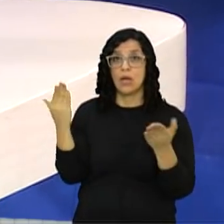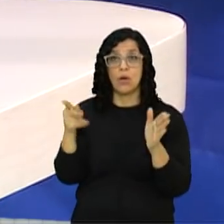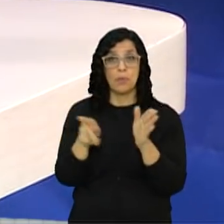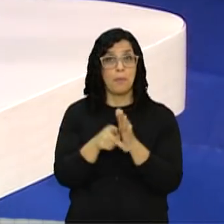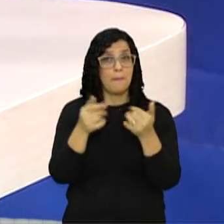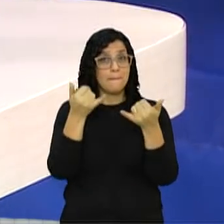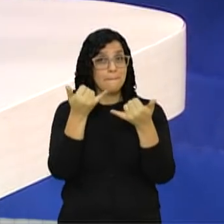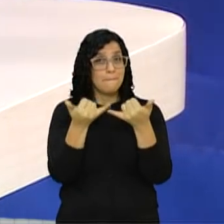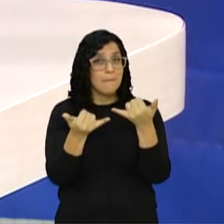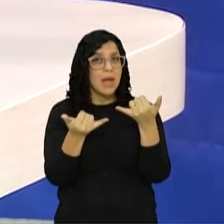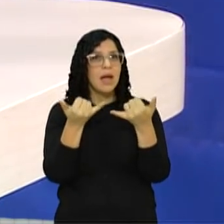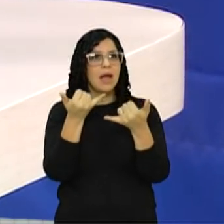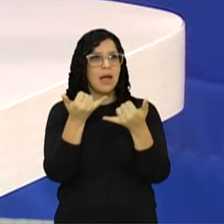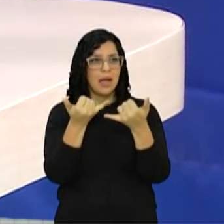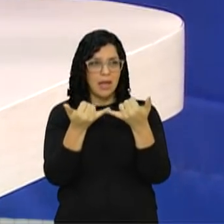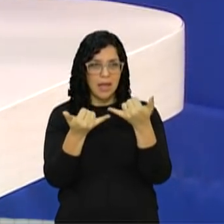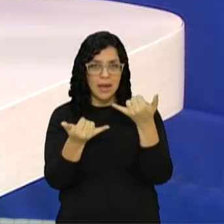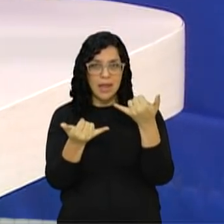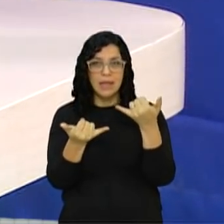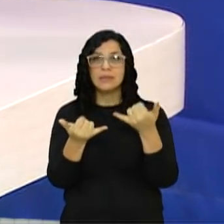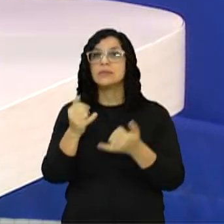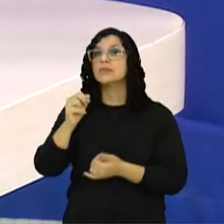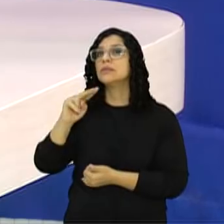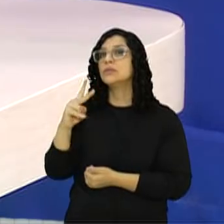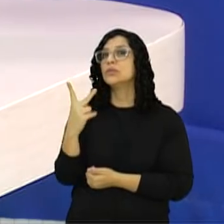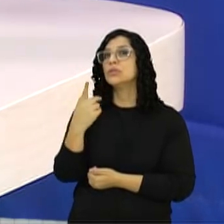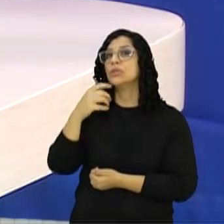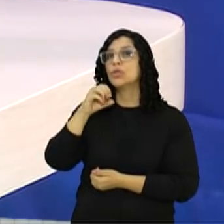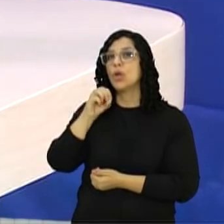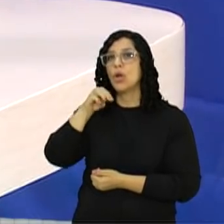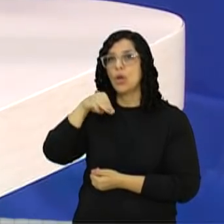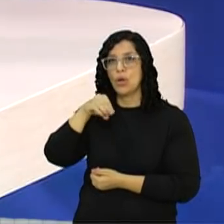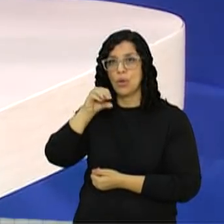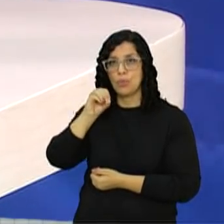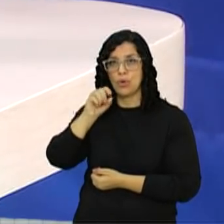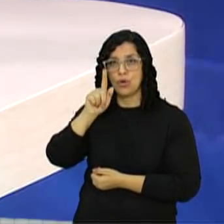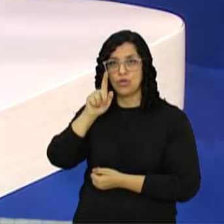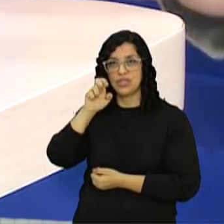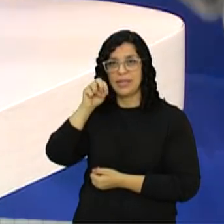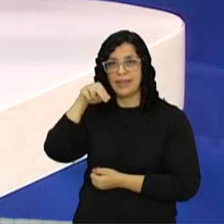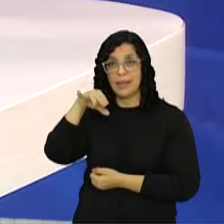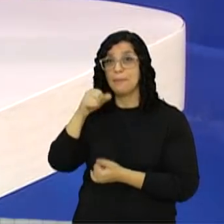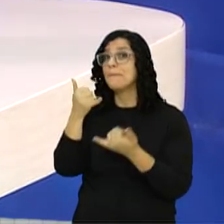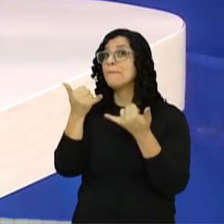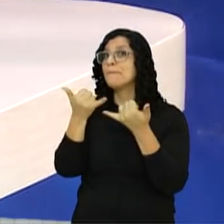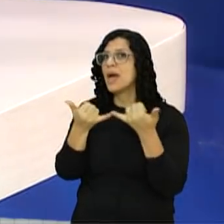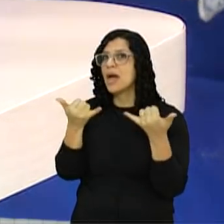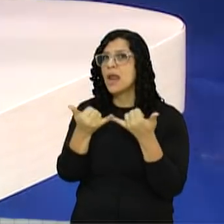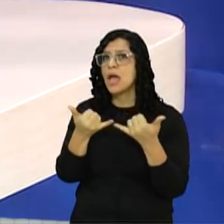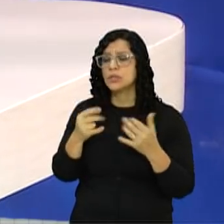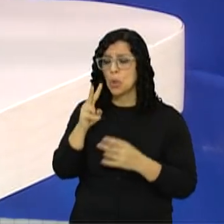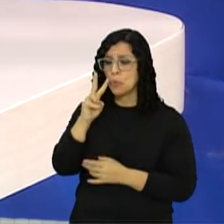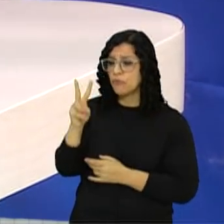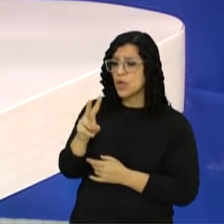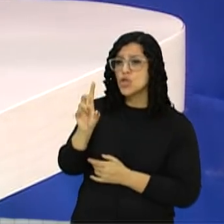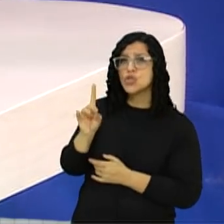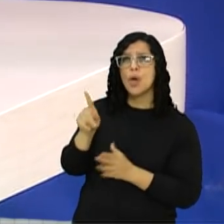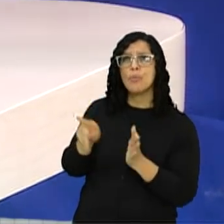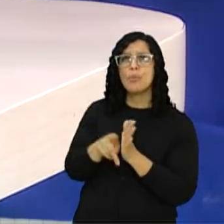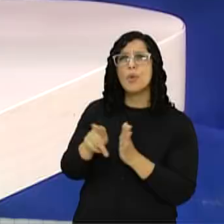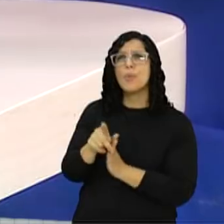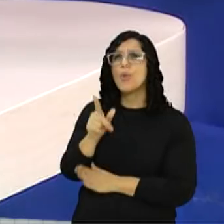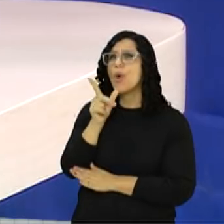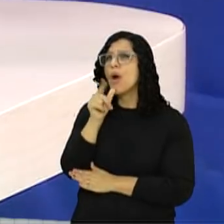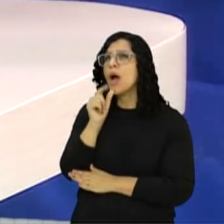o quê? Parece uma mistura homogênea, porque parece que eu vejo uma